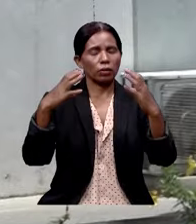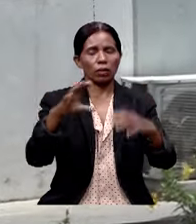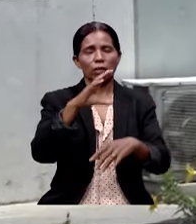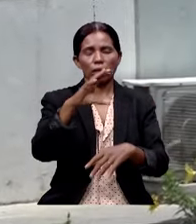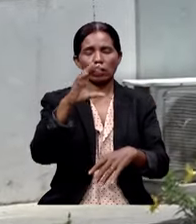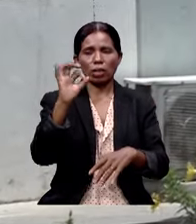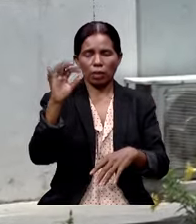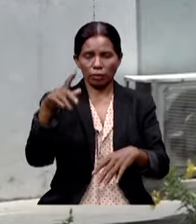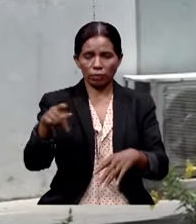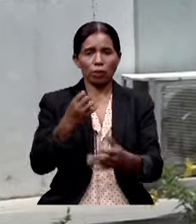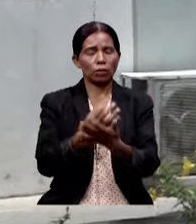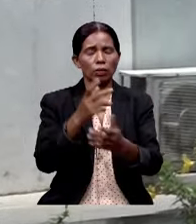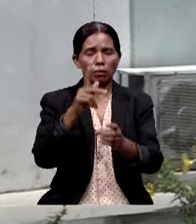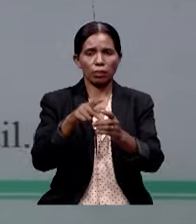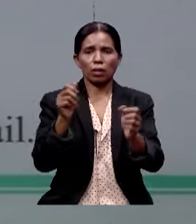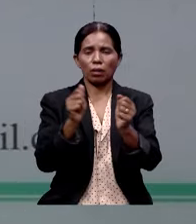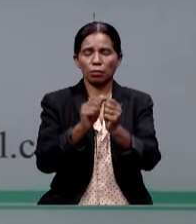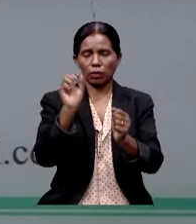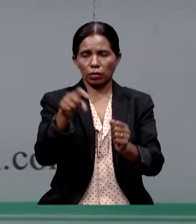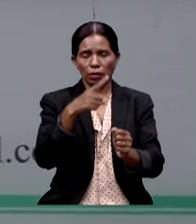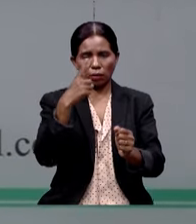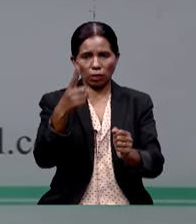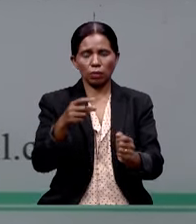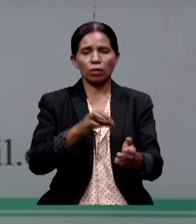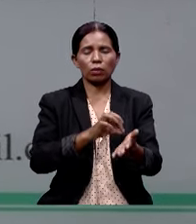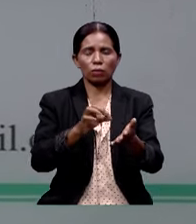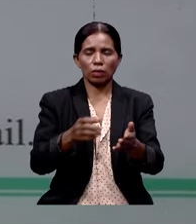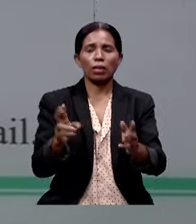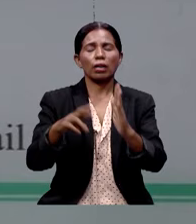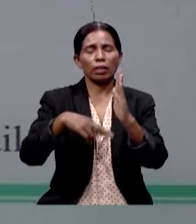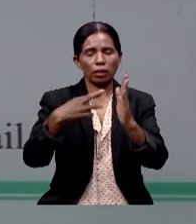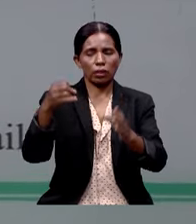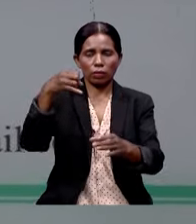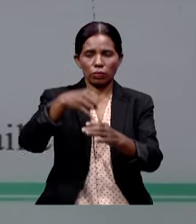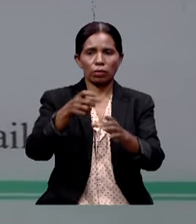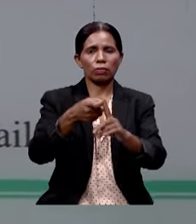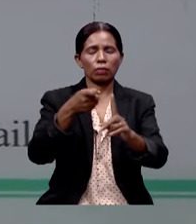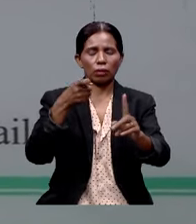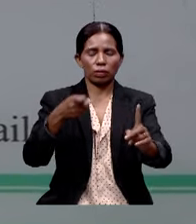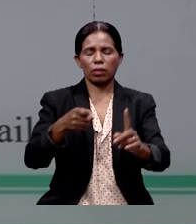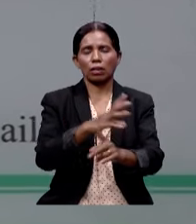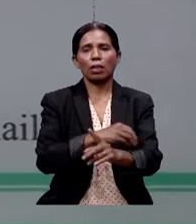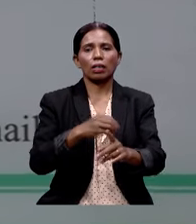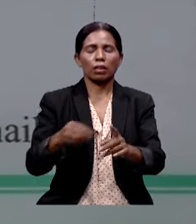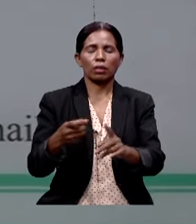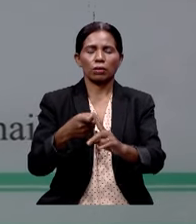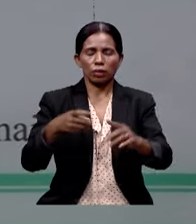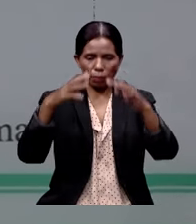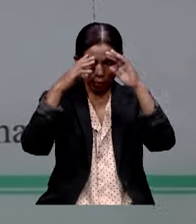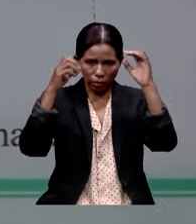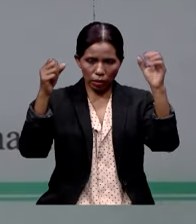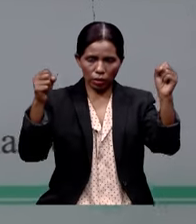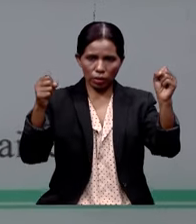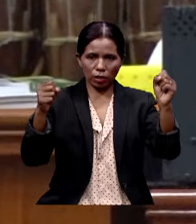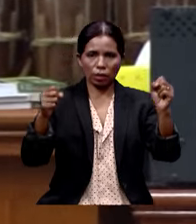o Fundo Petrolífero na insanlu resinida, onde prensa quorum nebe envolve Rússi ex-titular Sira, Rússi Presidente